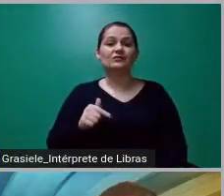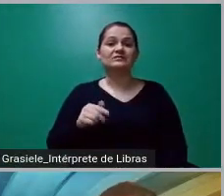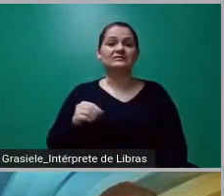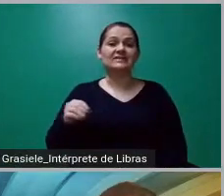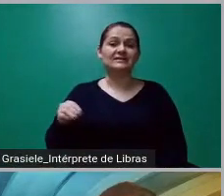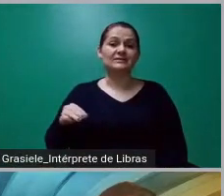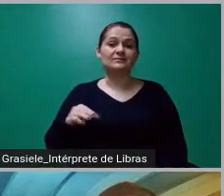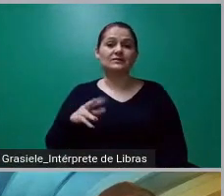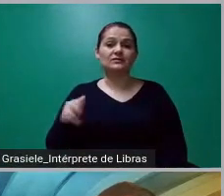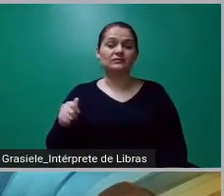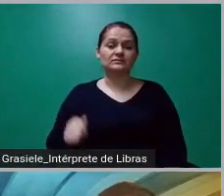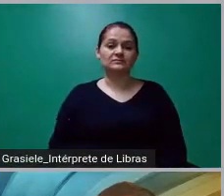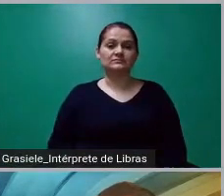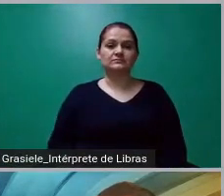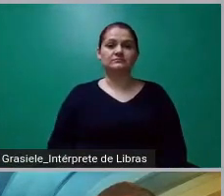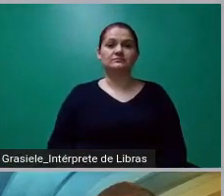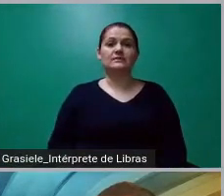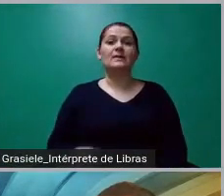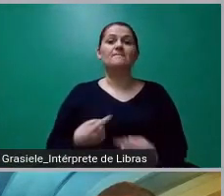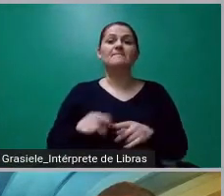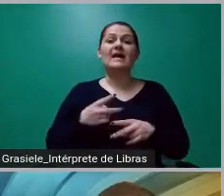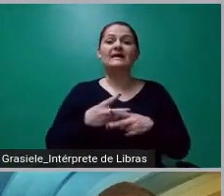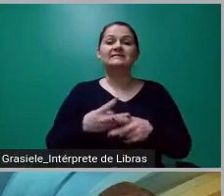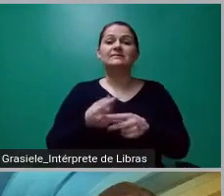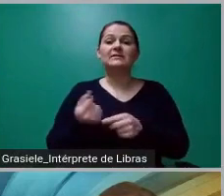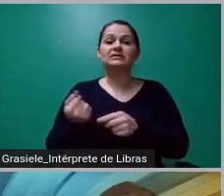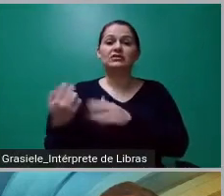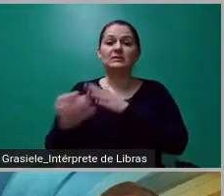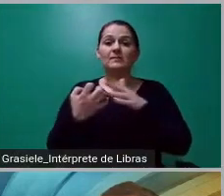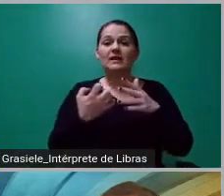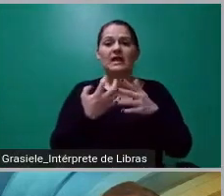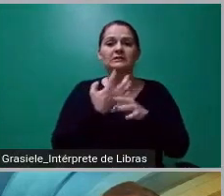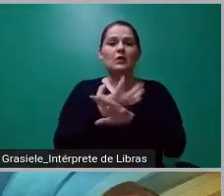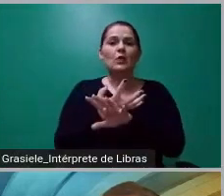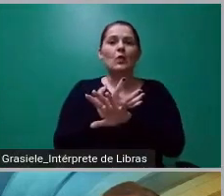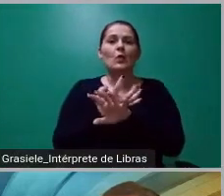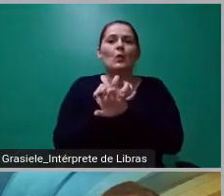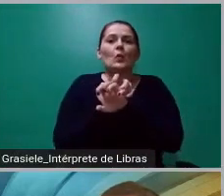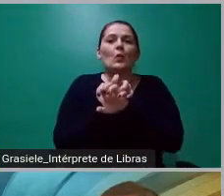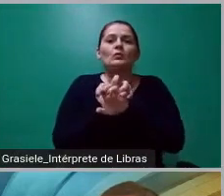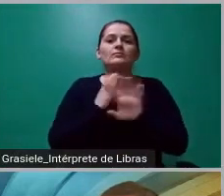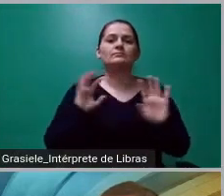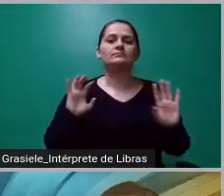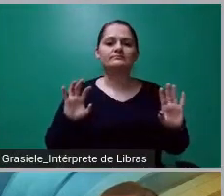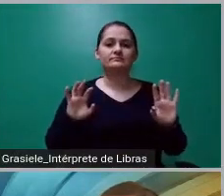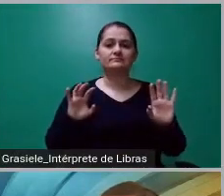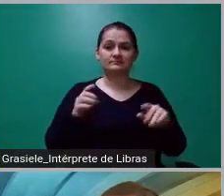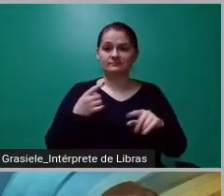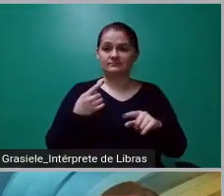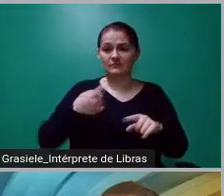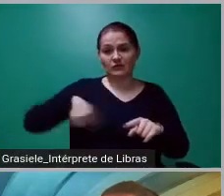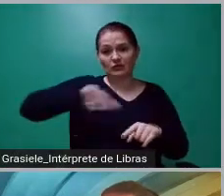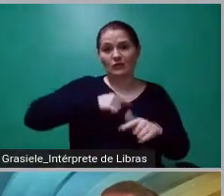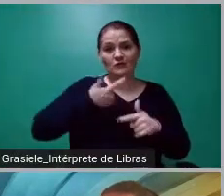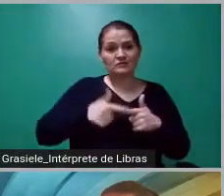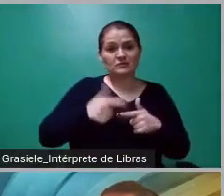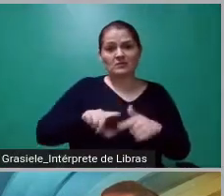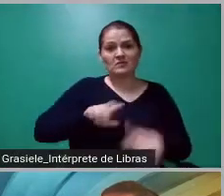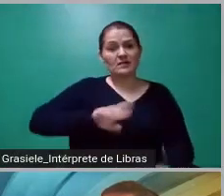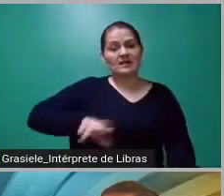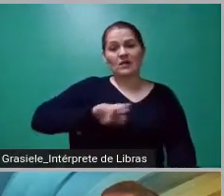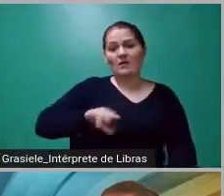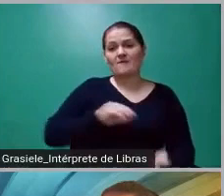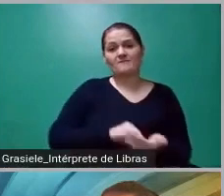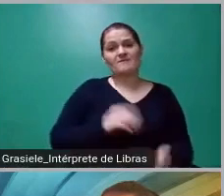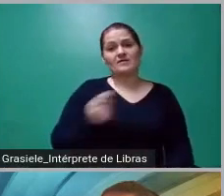Secou o crédito às empresas. Então, nosso problema não é falta de dinheiro, nós temos dinheiro, mas a política monetária